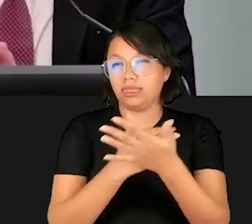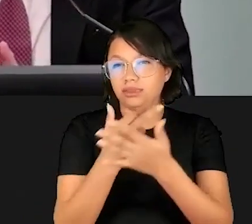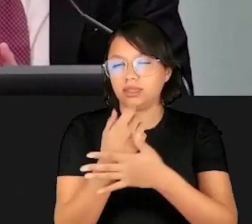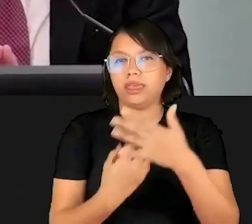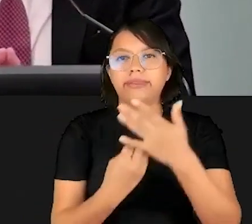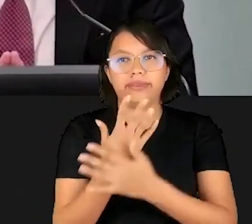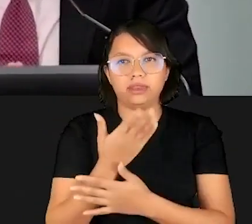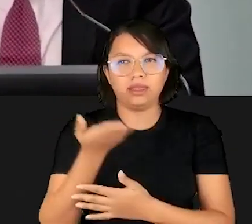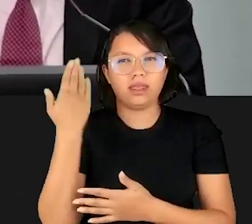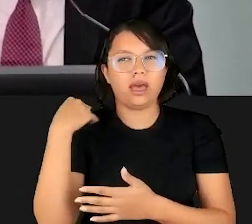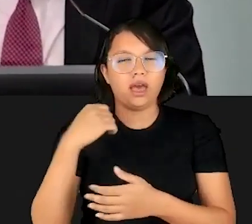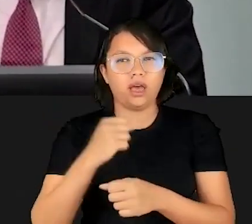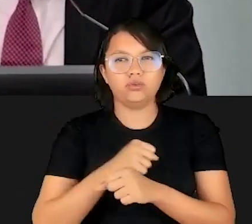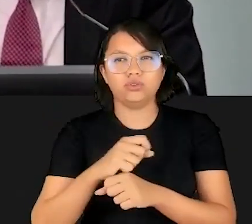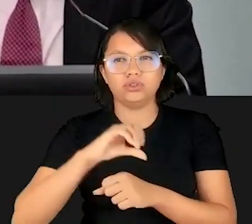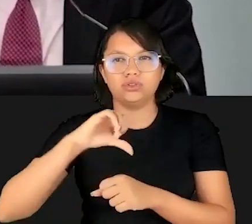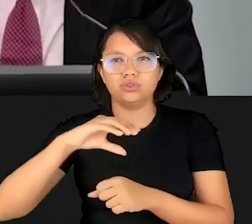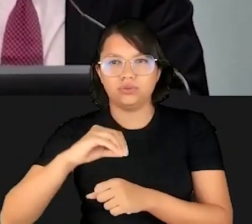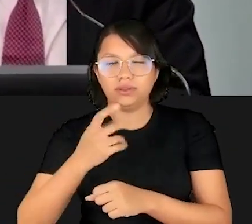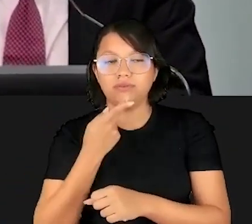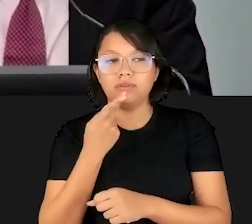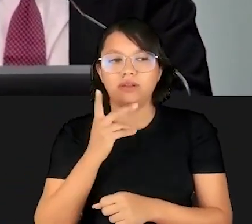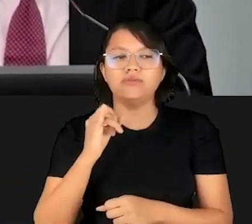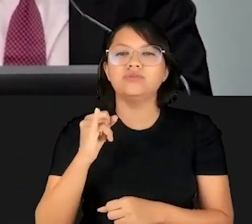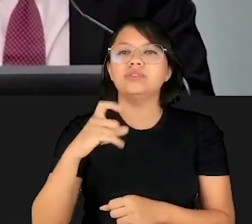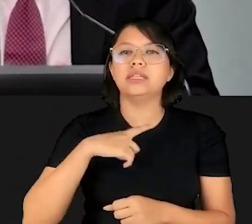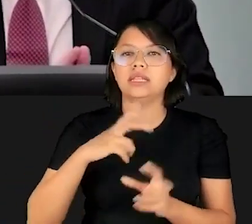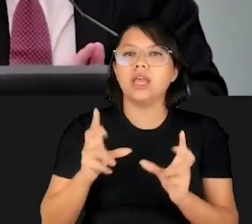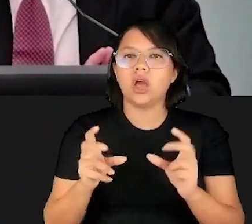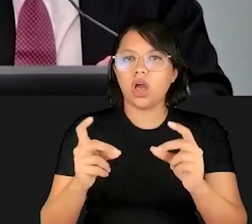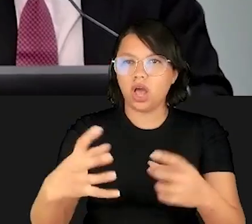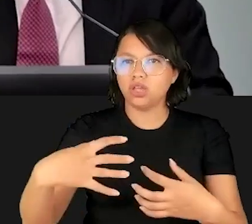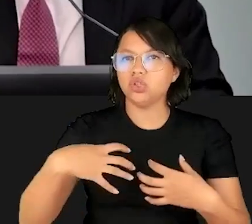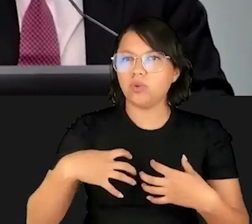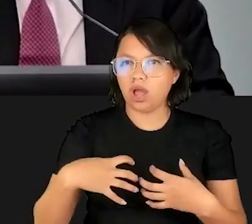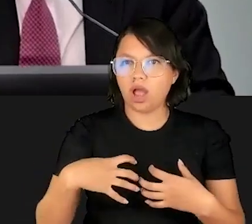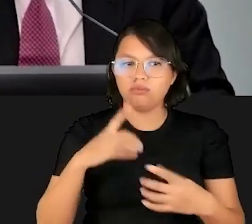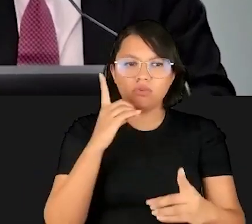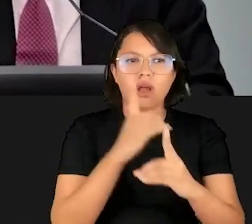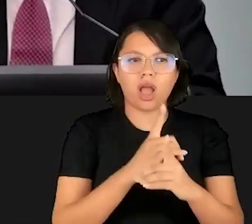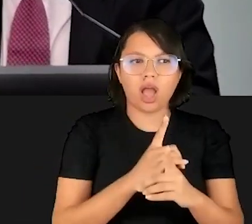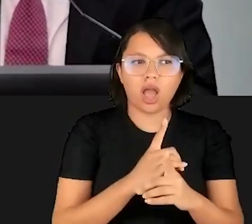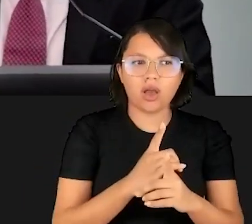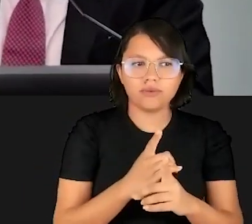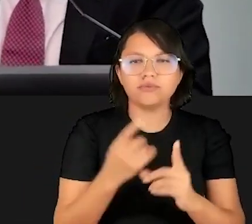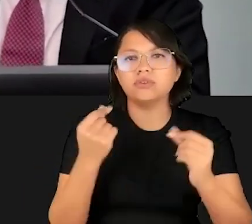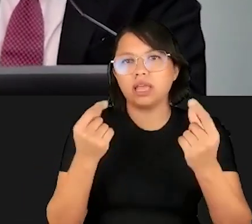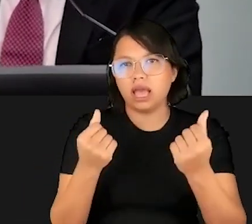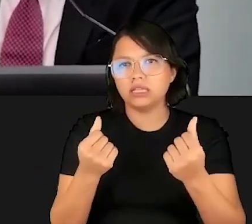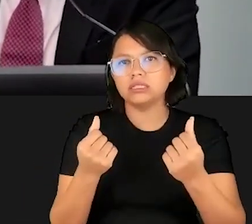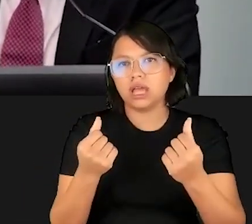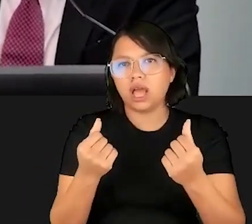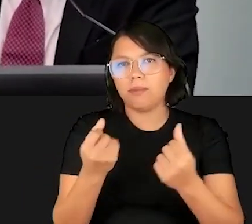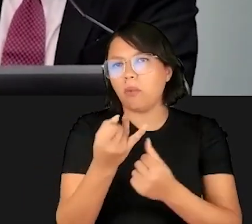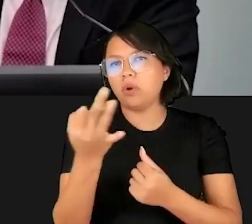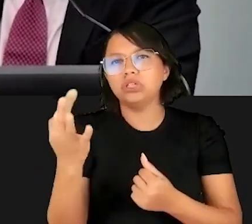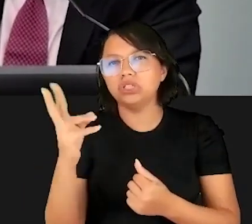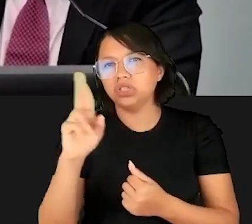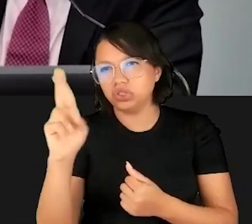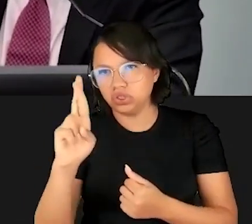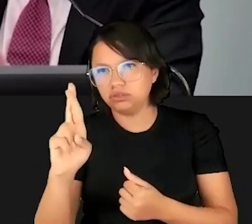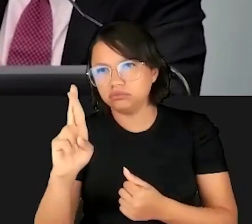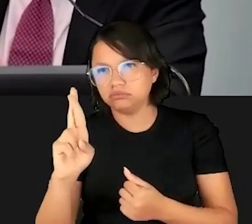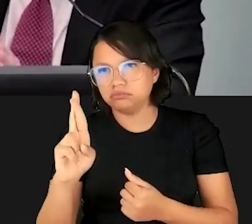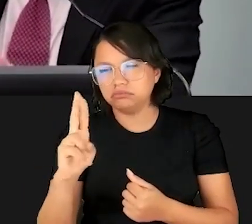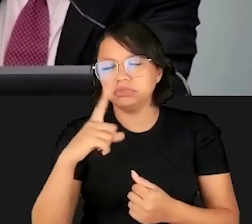elas diziam o seguinte: você tem câncer de mama localizado, você vai receber X reais. Você tem câncer de mama avançado, você vai